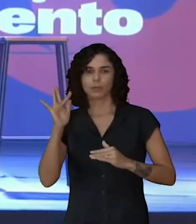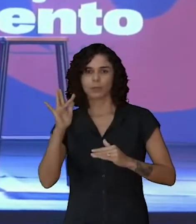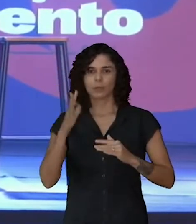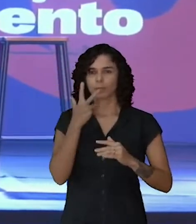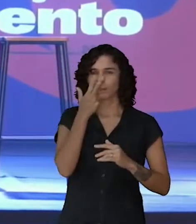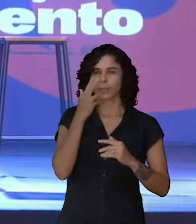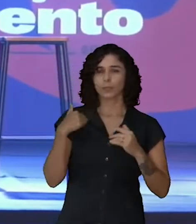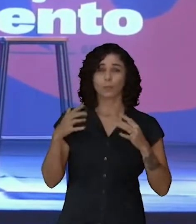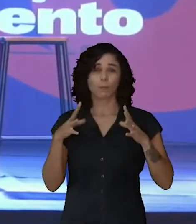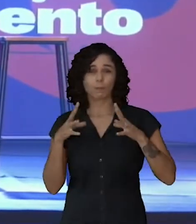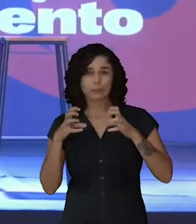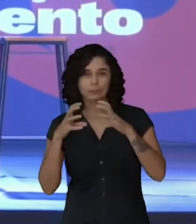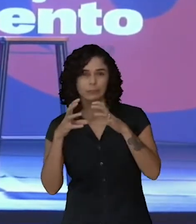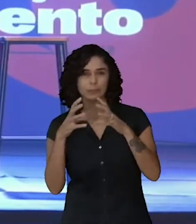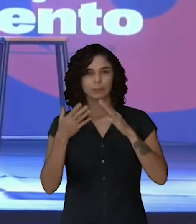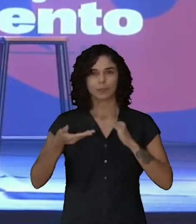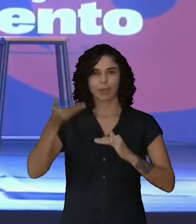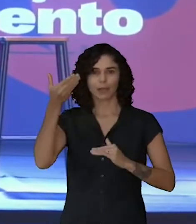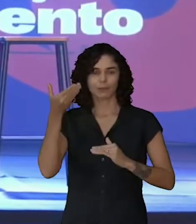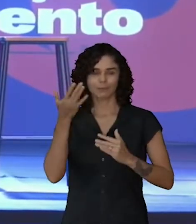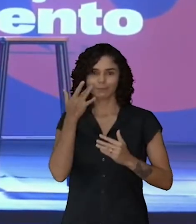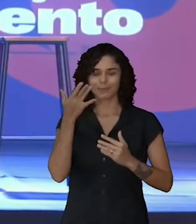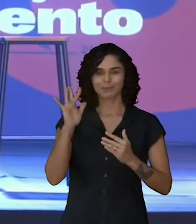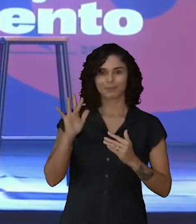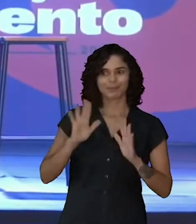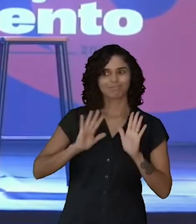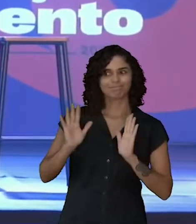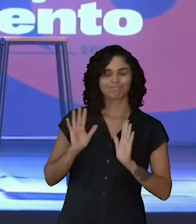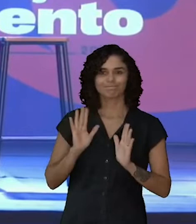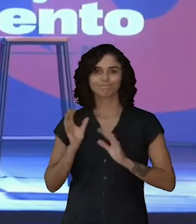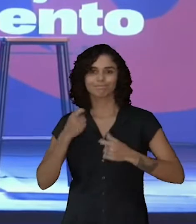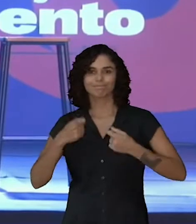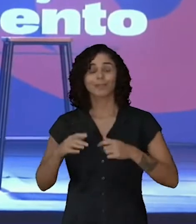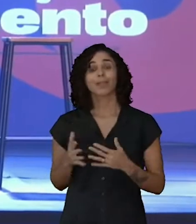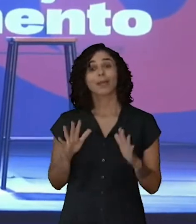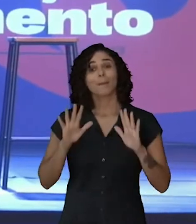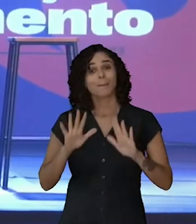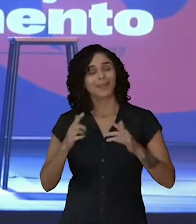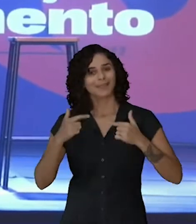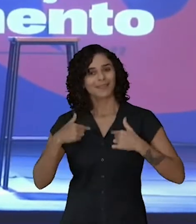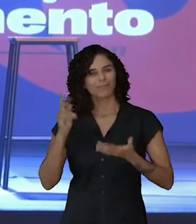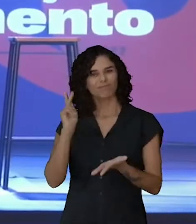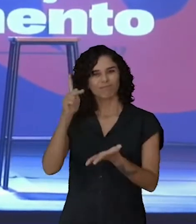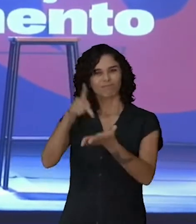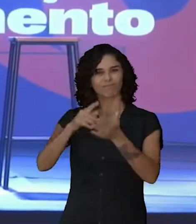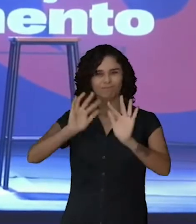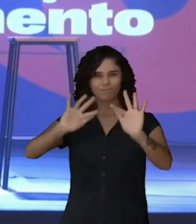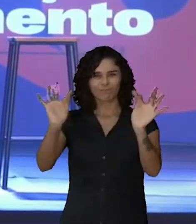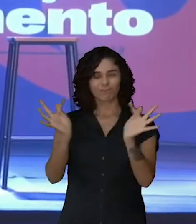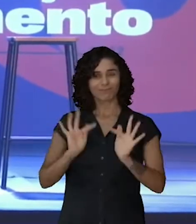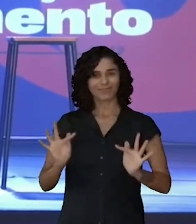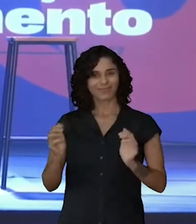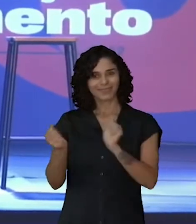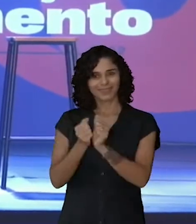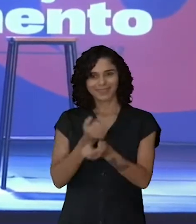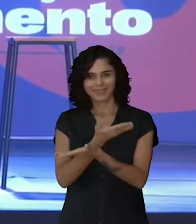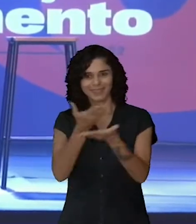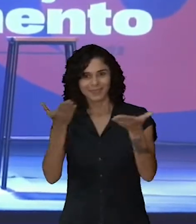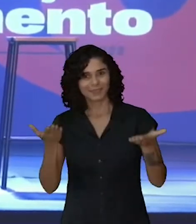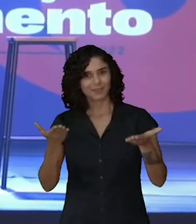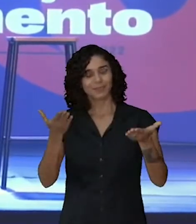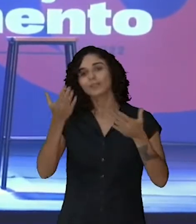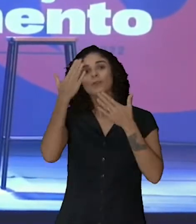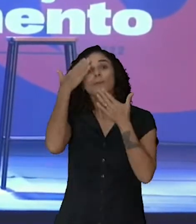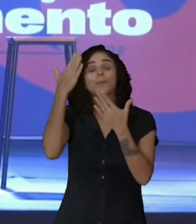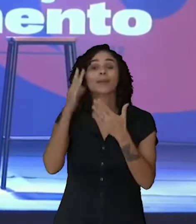que eu estou brigando com vocês aqui. Eu estou muito feliz de estar aqui com vocês e muito grato